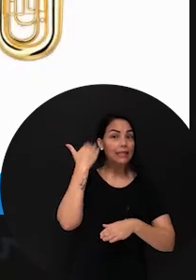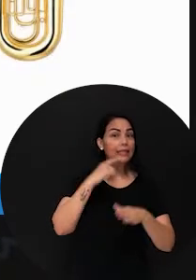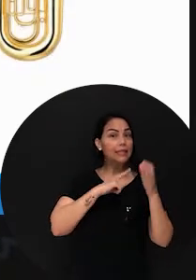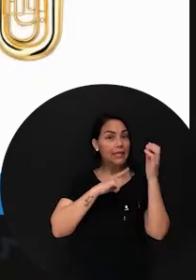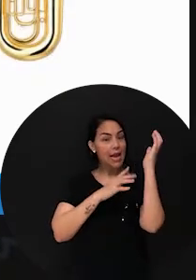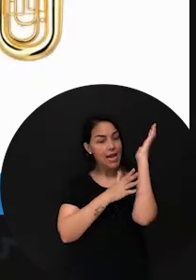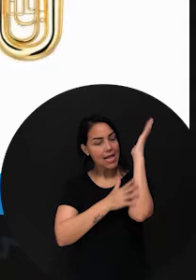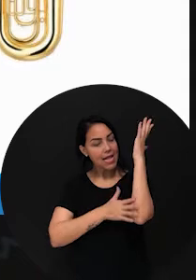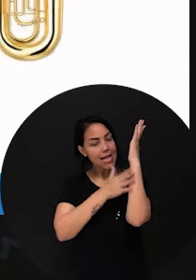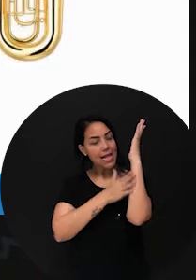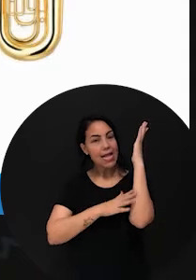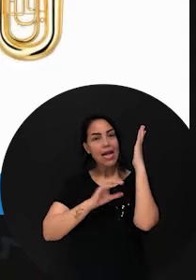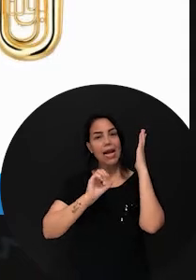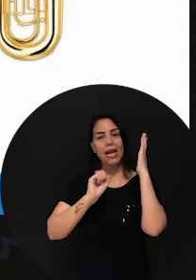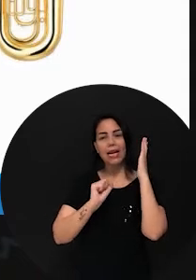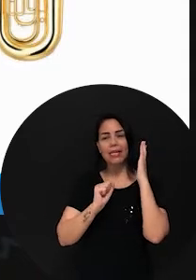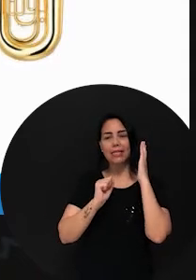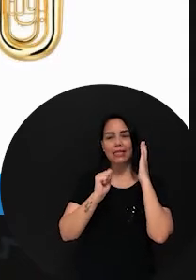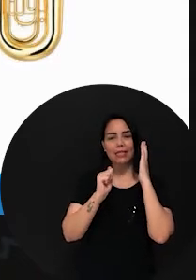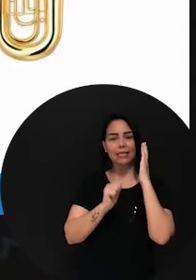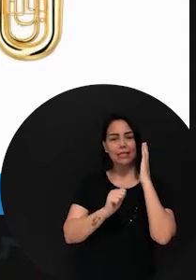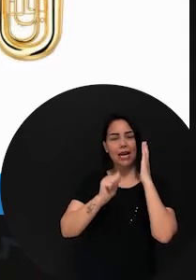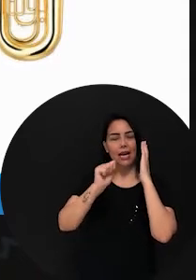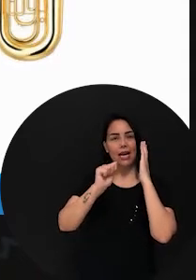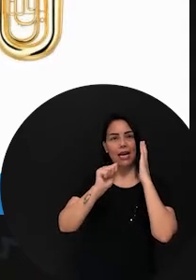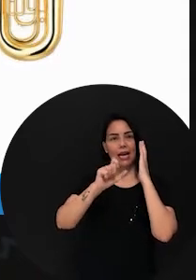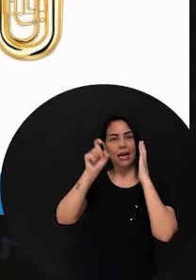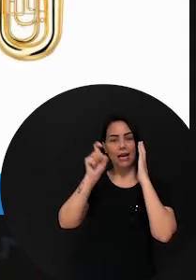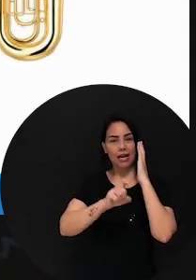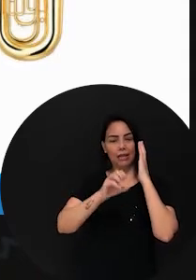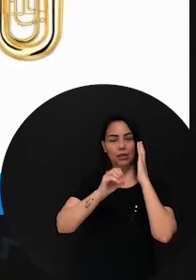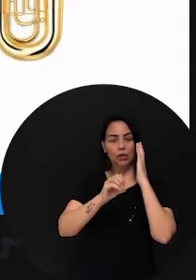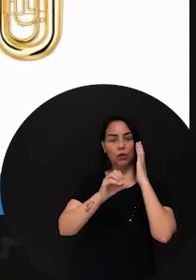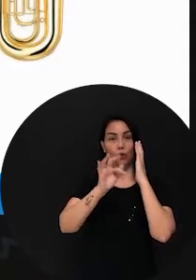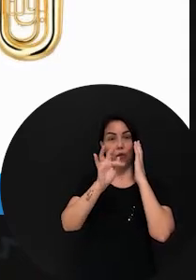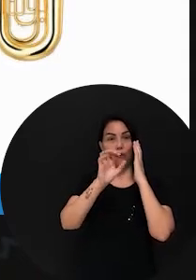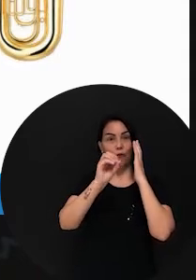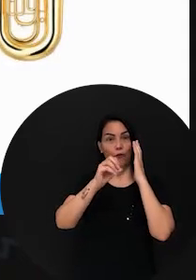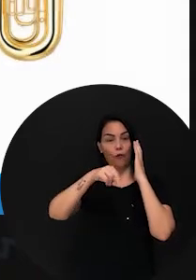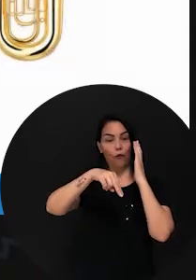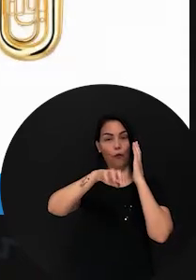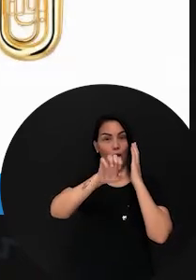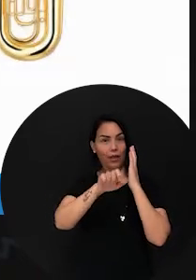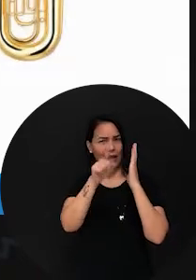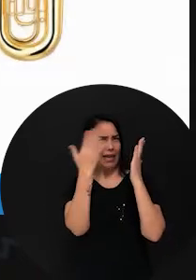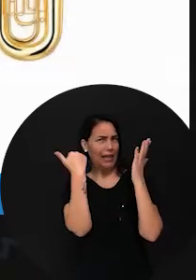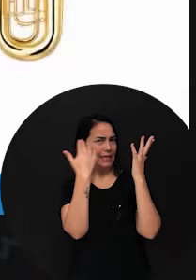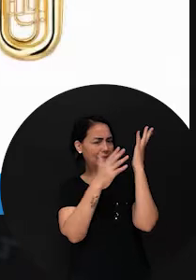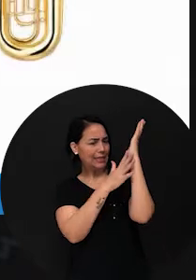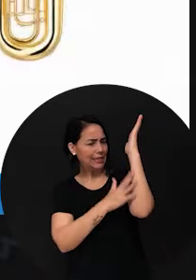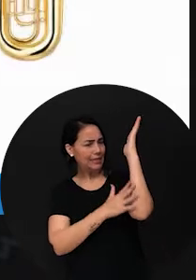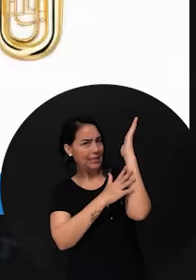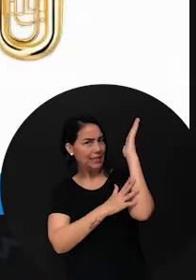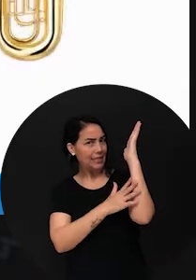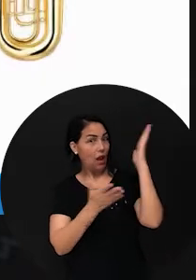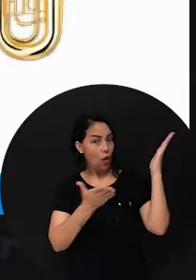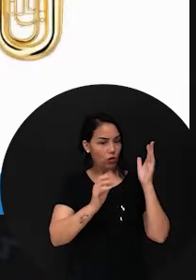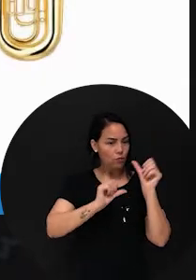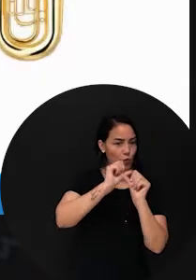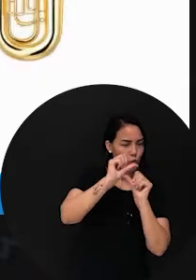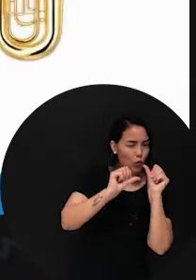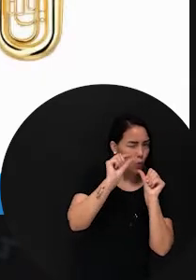causa da palheta dela, que é de madeira, mas o corpo é de metal, ela é classificada como madeira. E aí nós temos